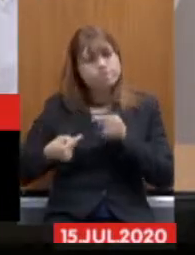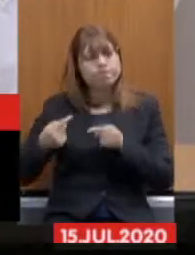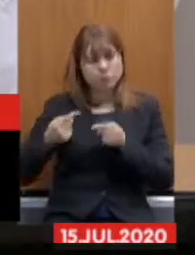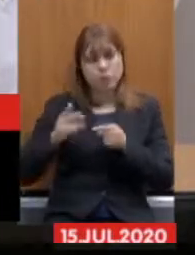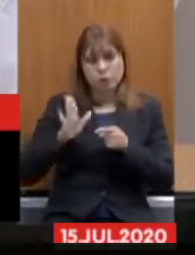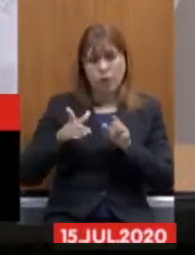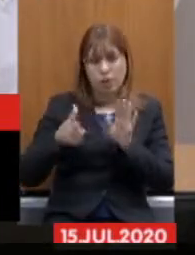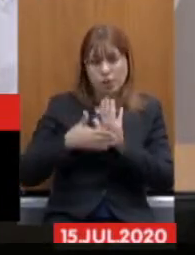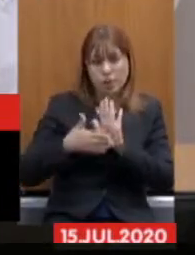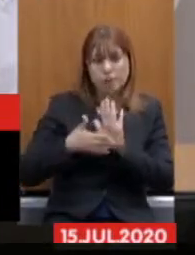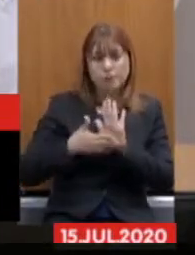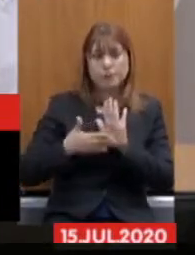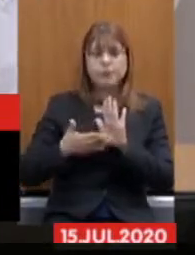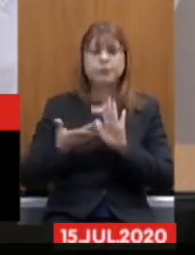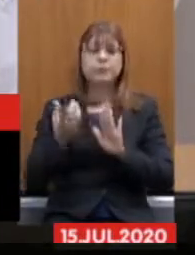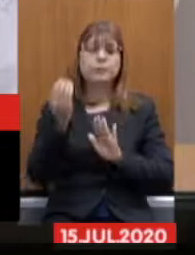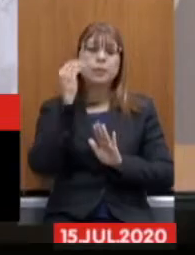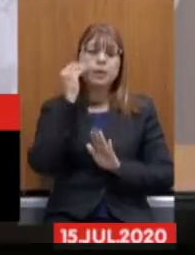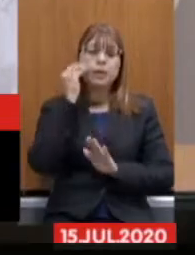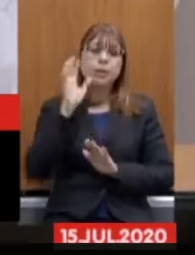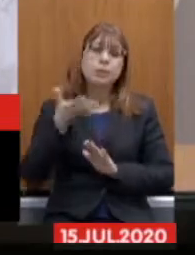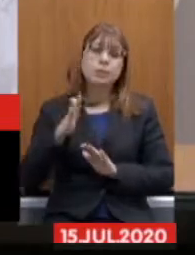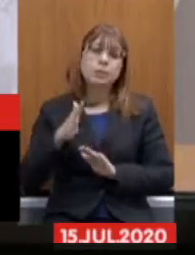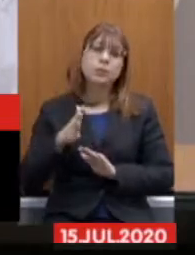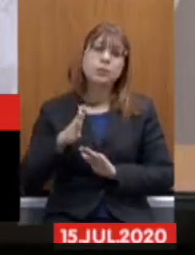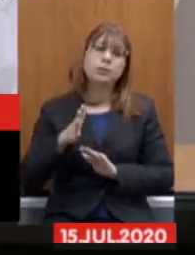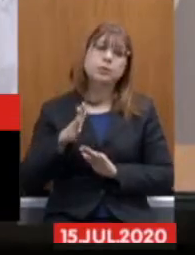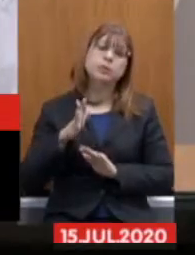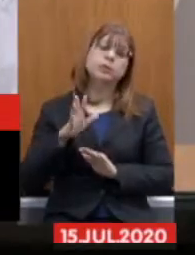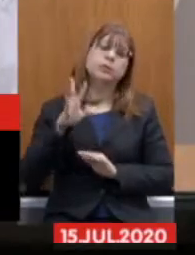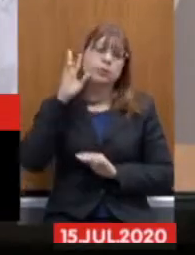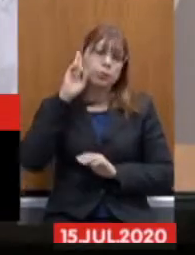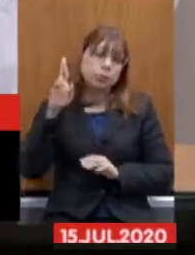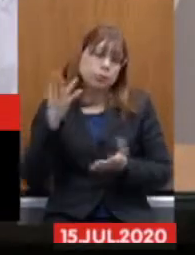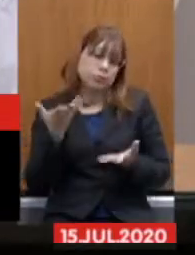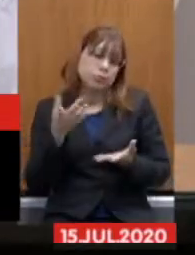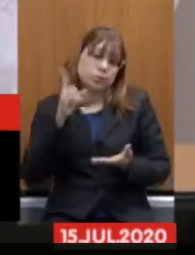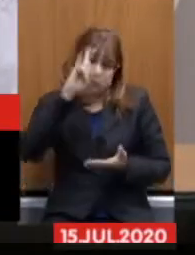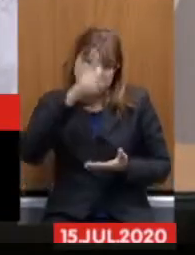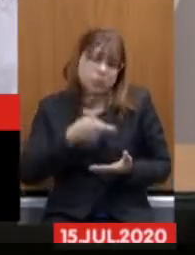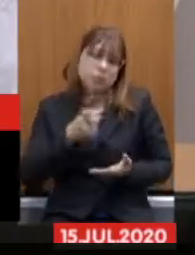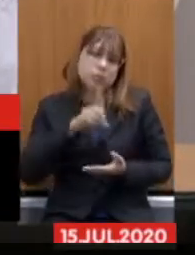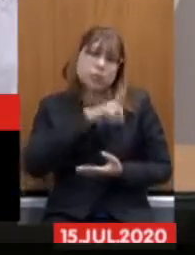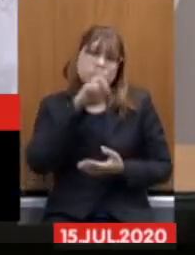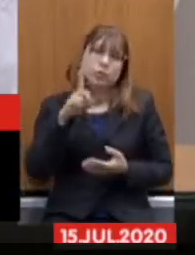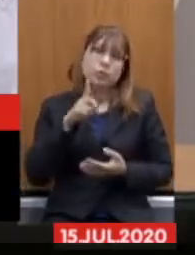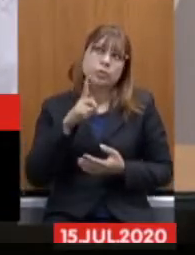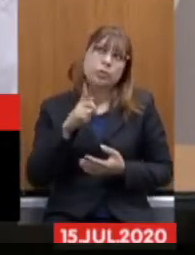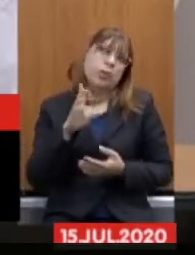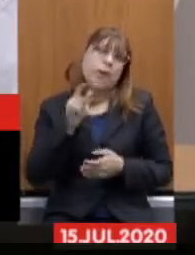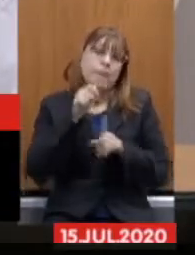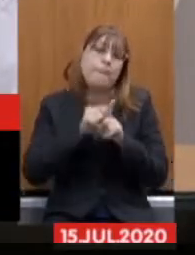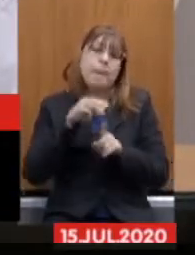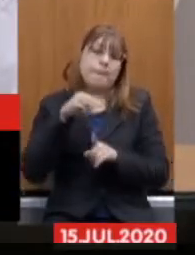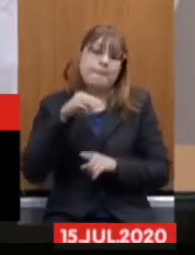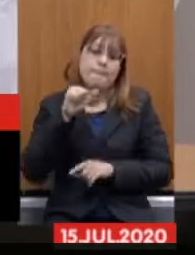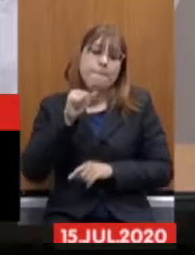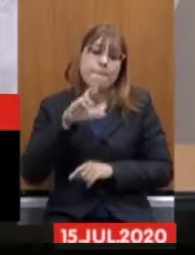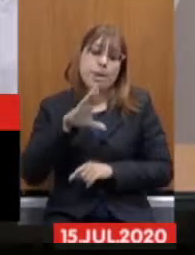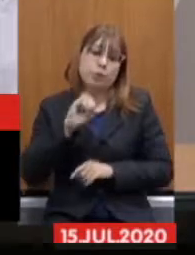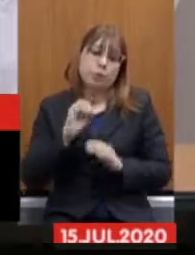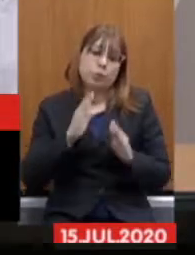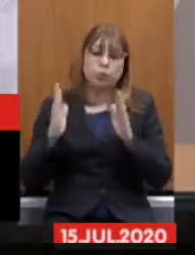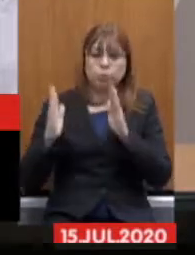fizeram a proposta para tornar o de no mínimo de posição do inpc retroativo ao mês de março o que a data-base do da